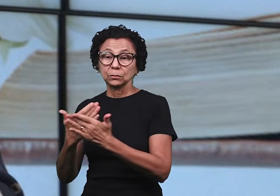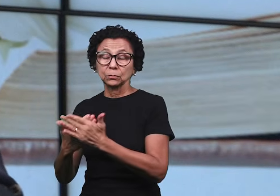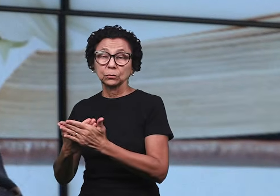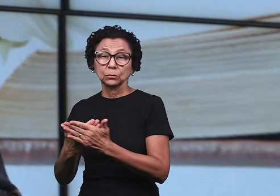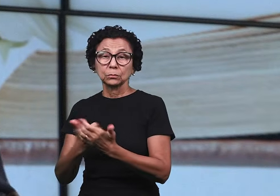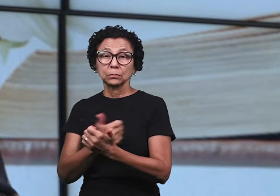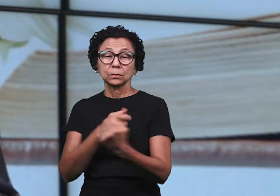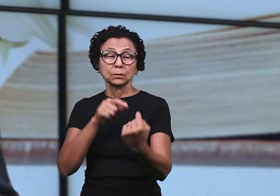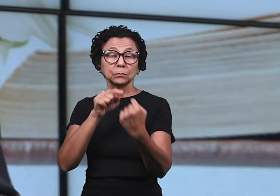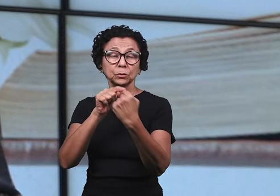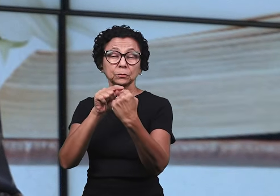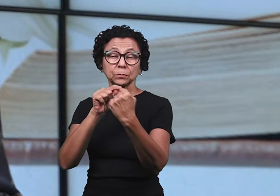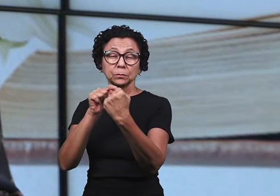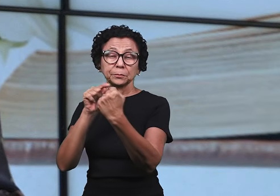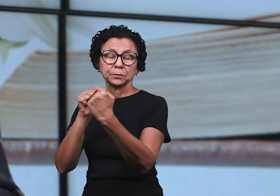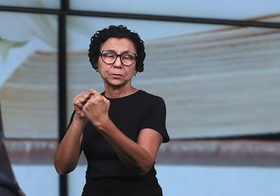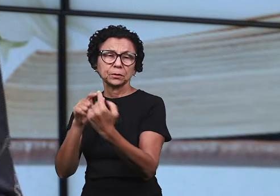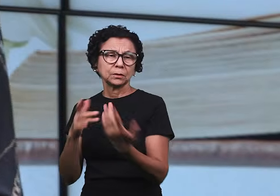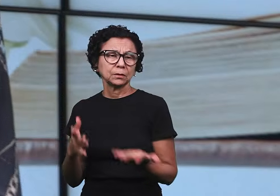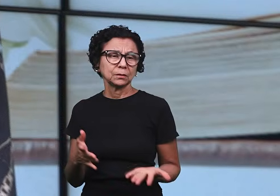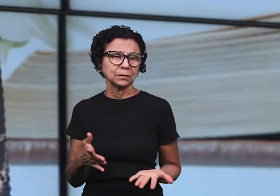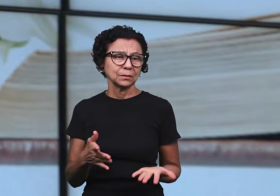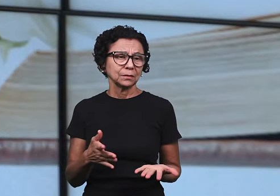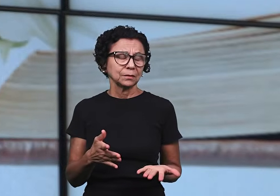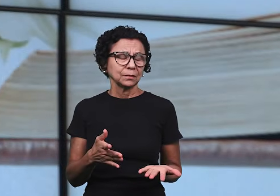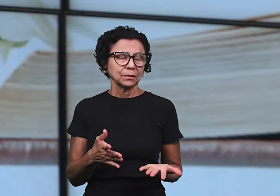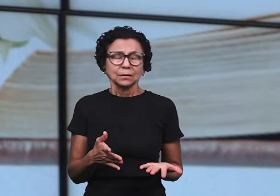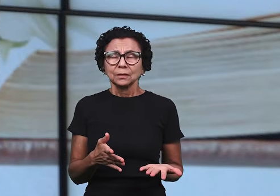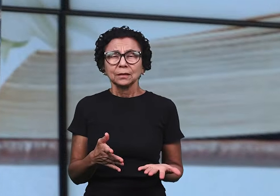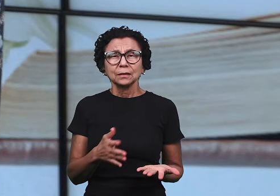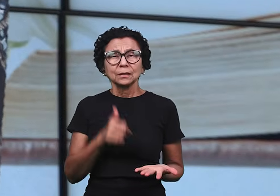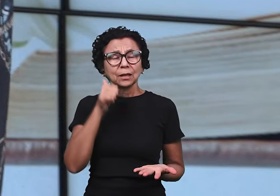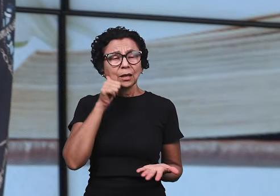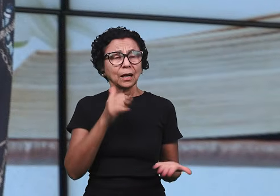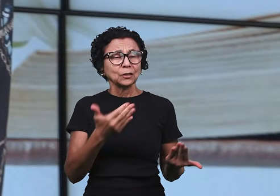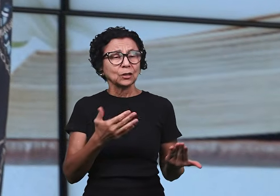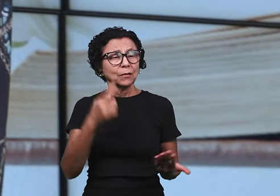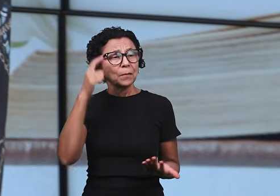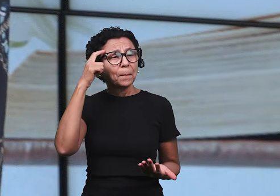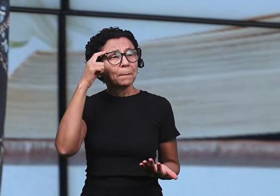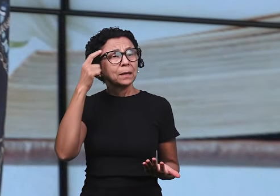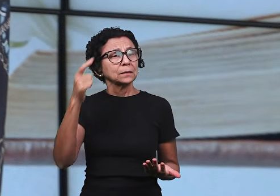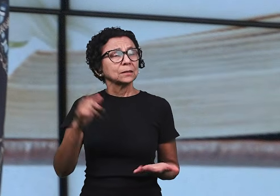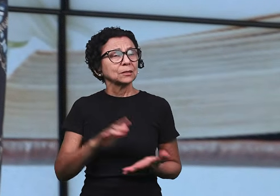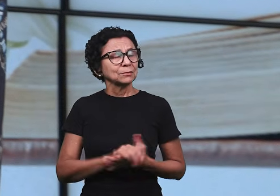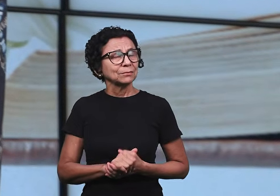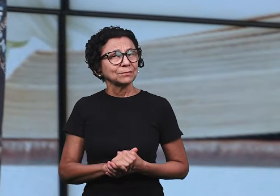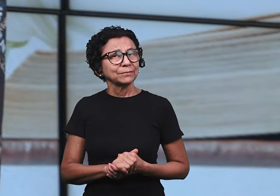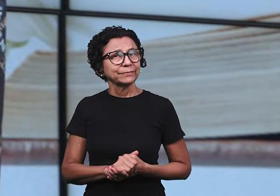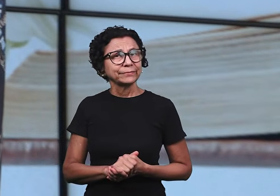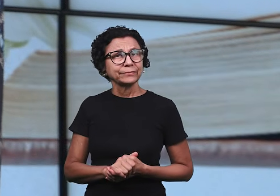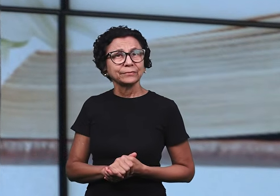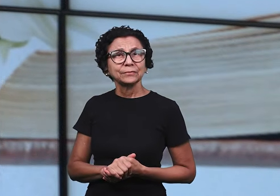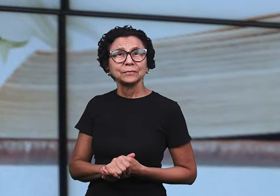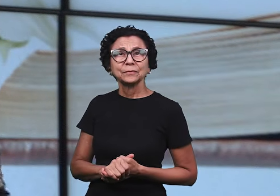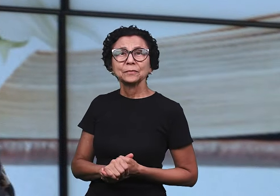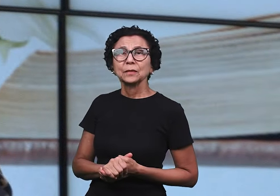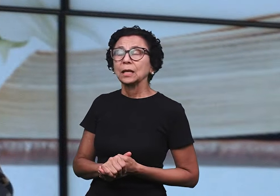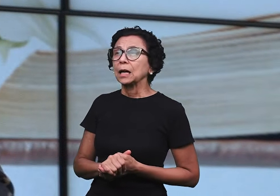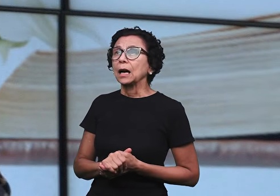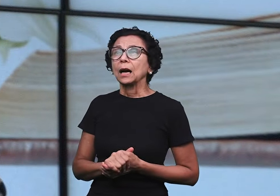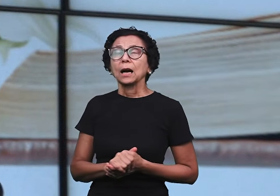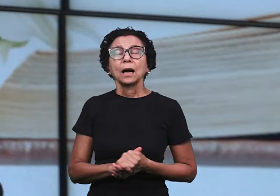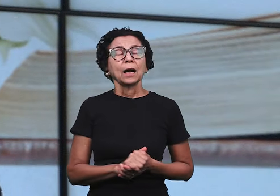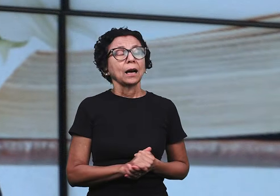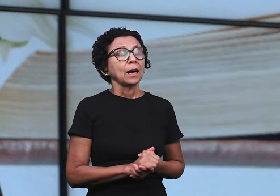objetivos, tantas coisas para alcançar, que pensam só nessa primeira parte que você falou da adoração. Na parte, não,